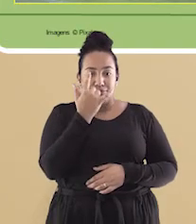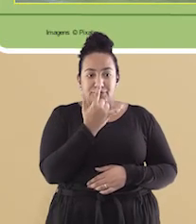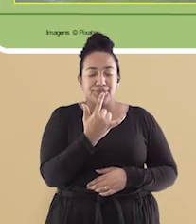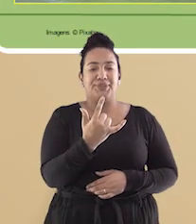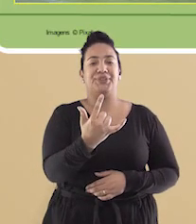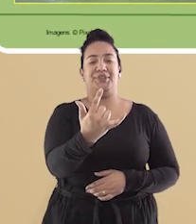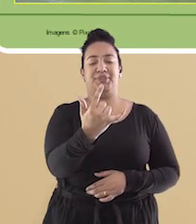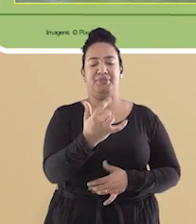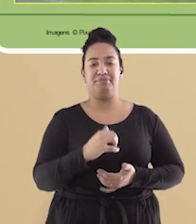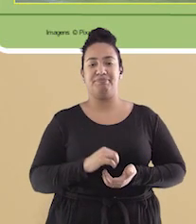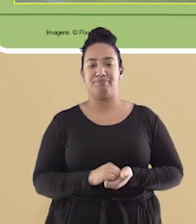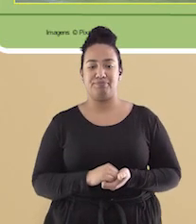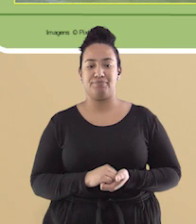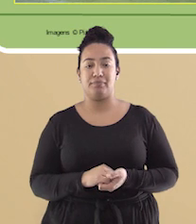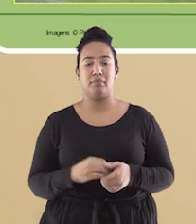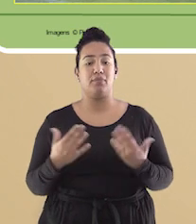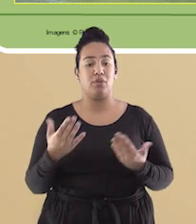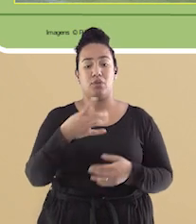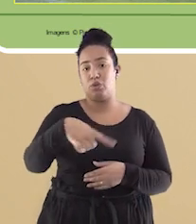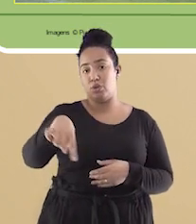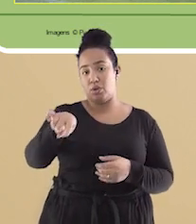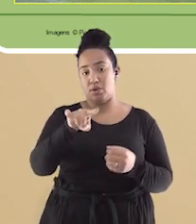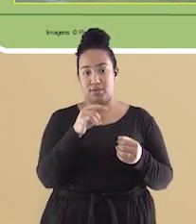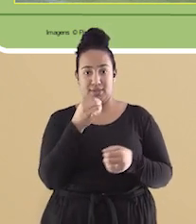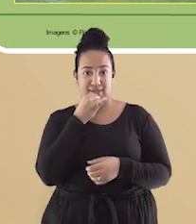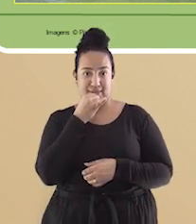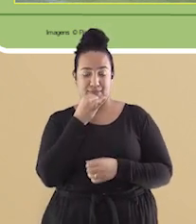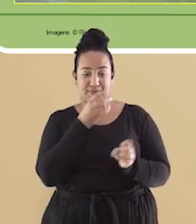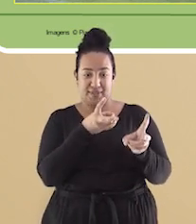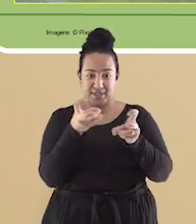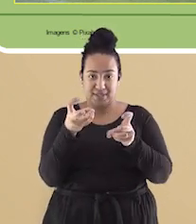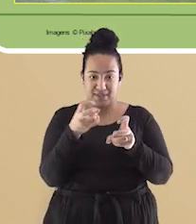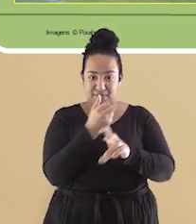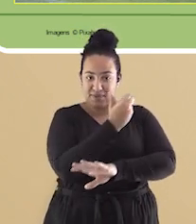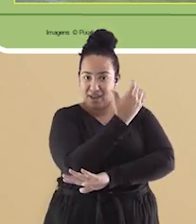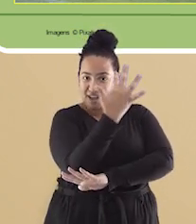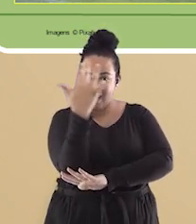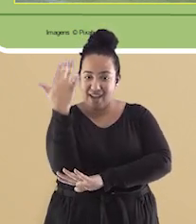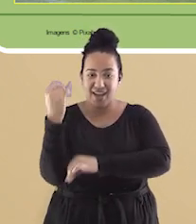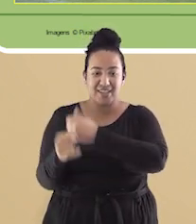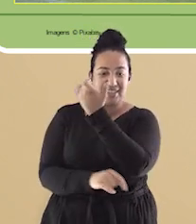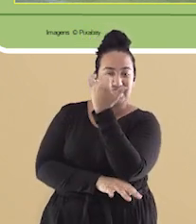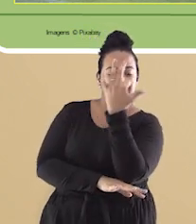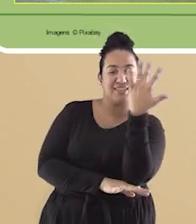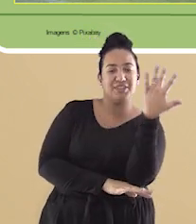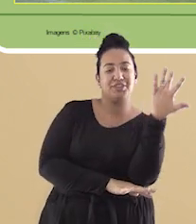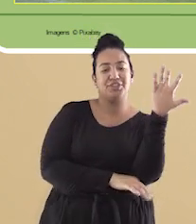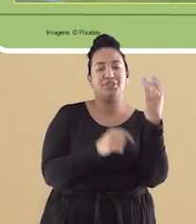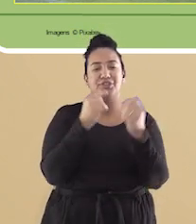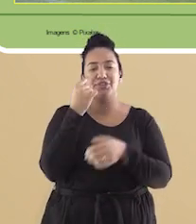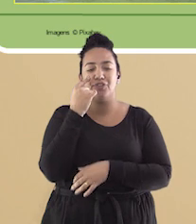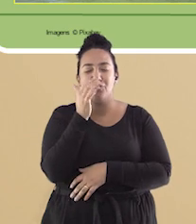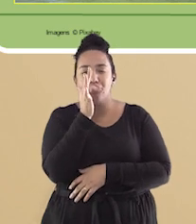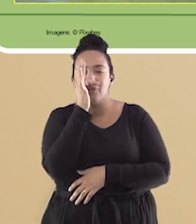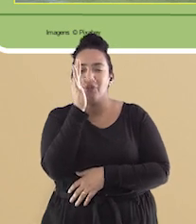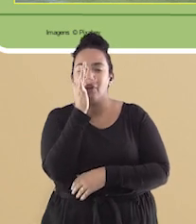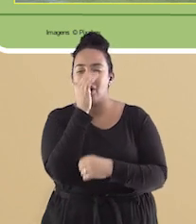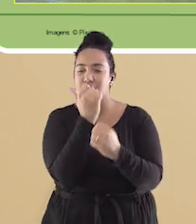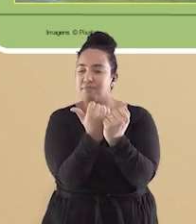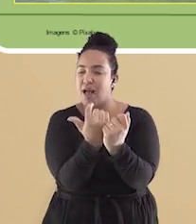Isso acontece quando observamos um jardim, uma área de mata, quando vemos um campo natural de flores ou